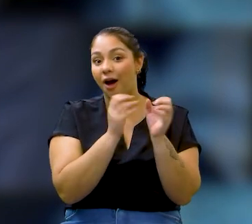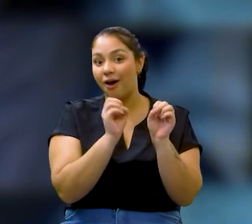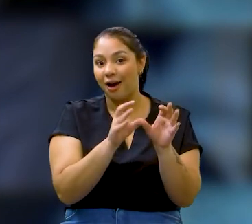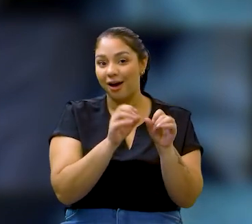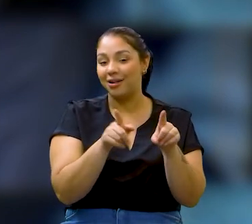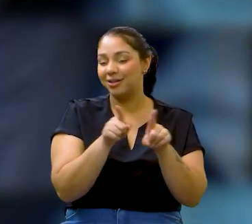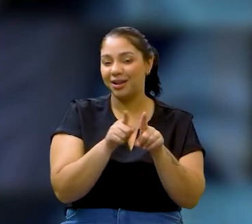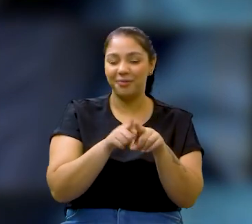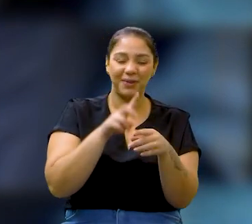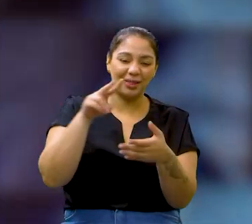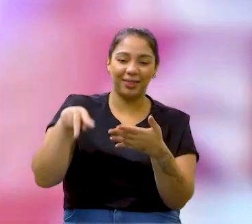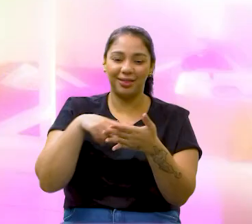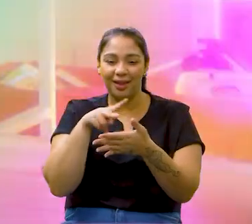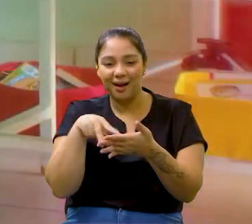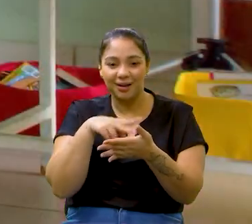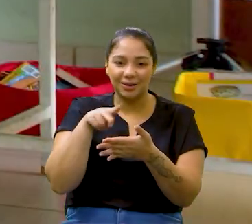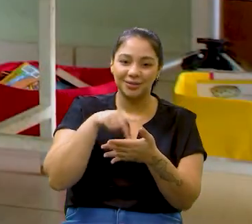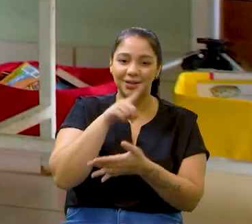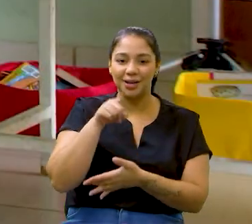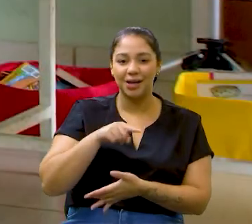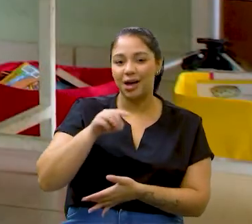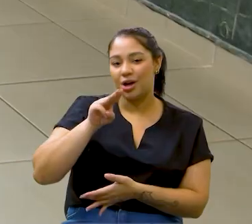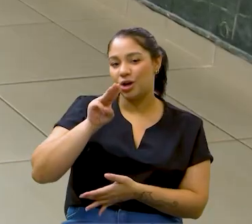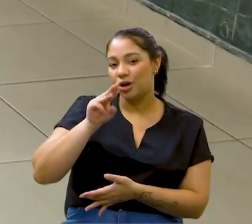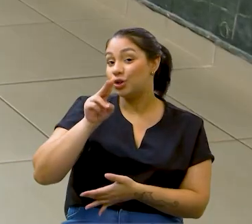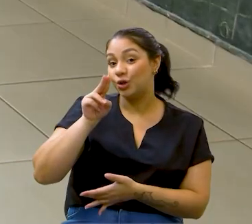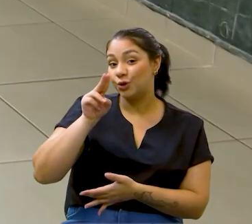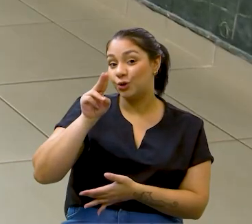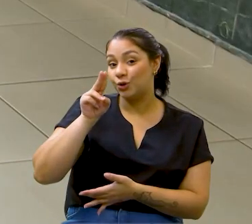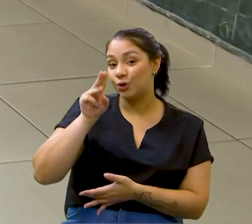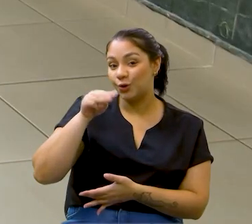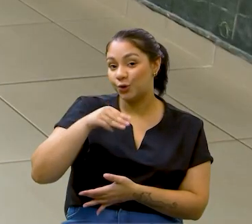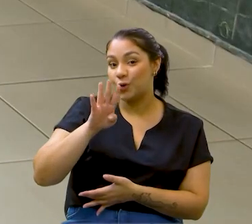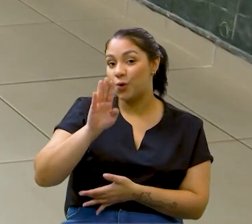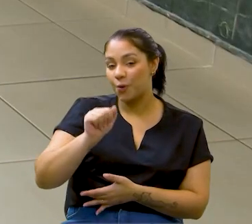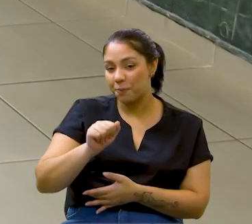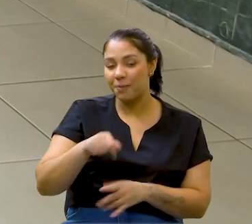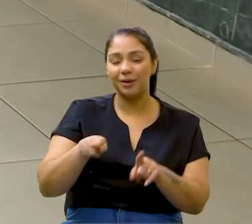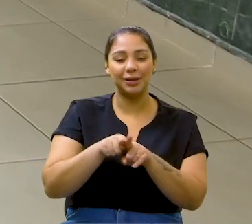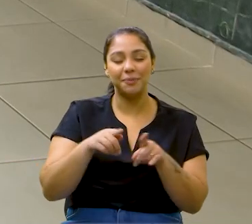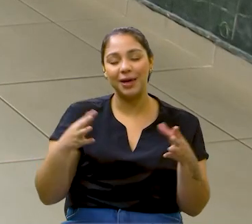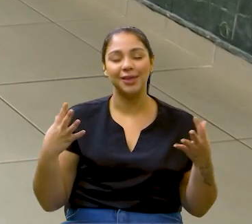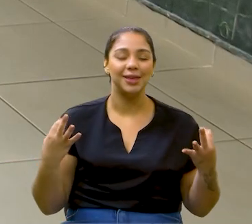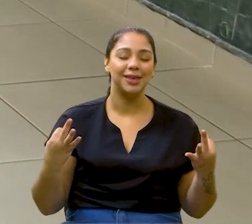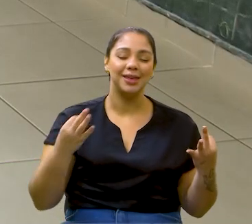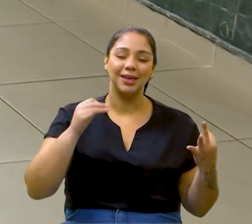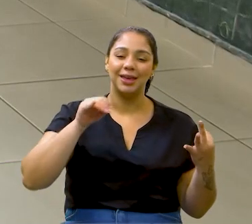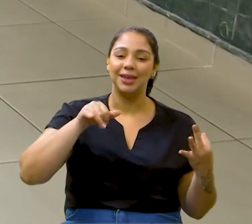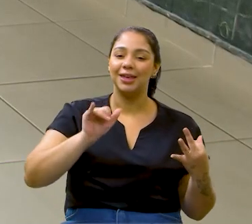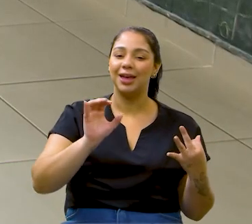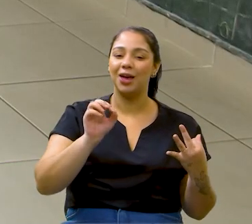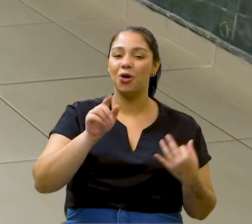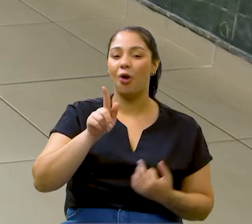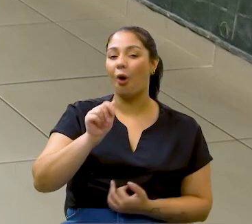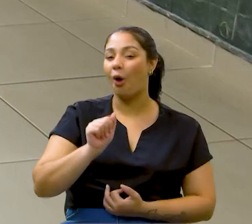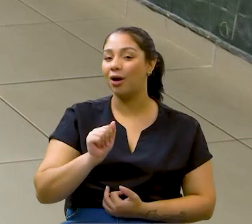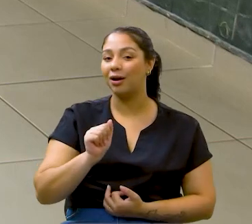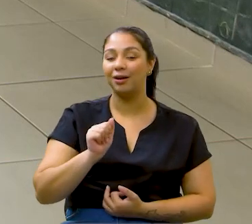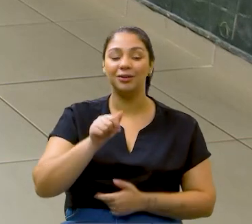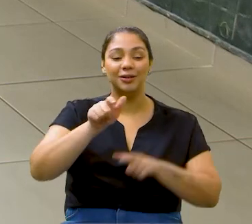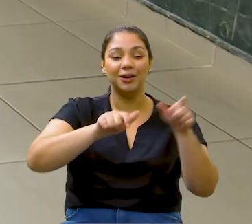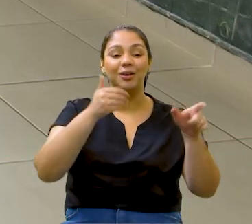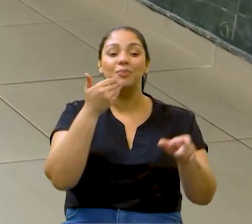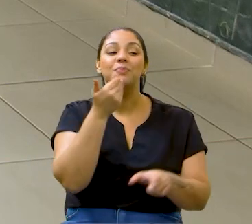dá aula de zumba e de um pouco de yoga. Tudo que elas vão pedindo, a gente vai